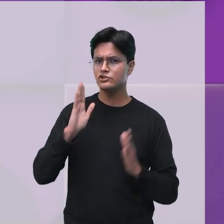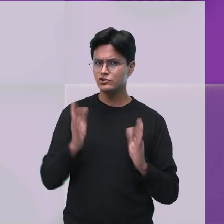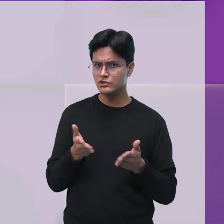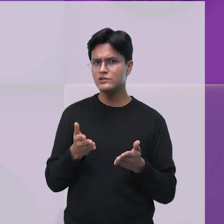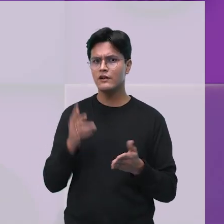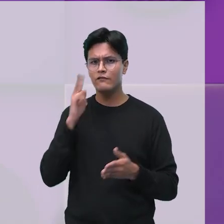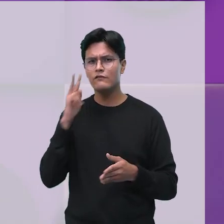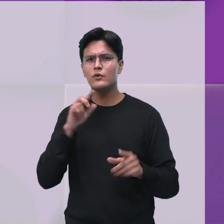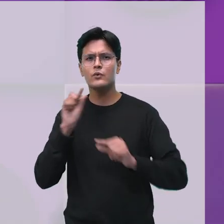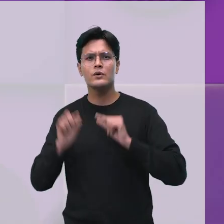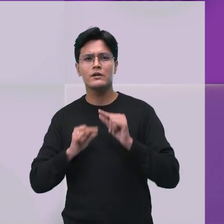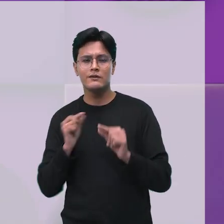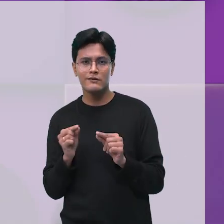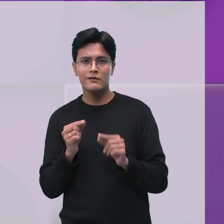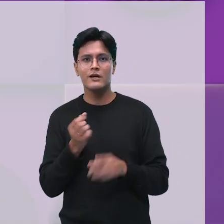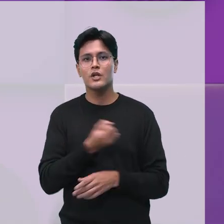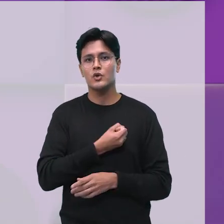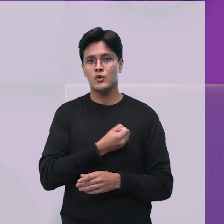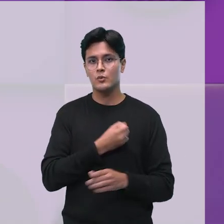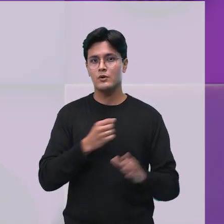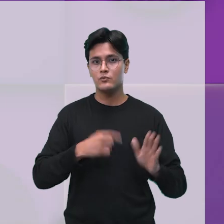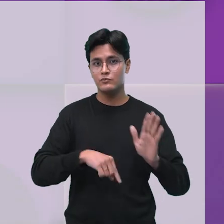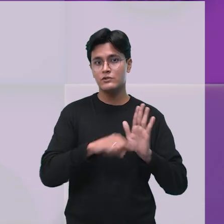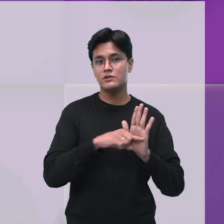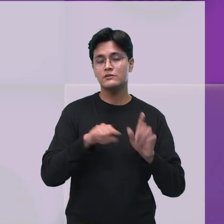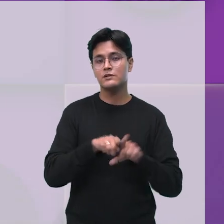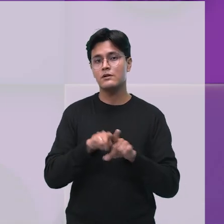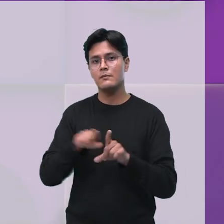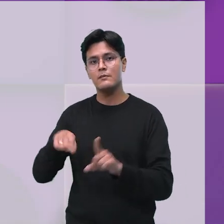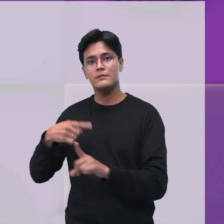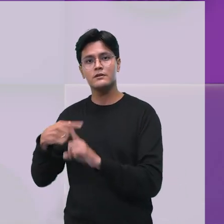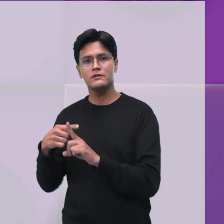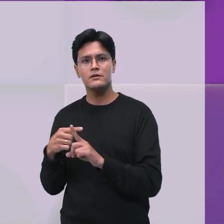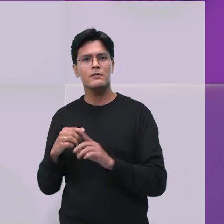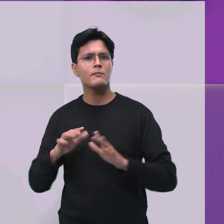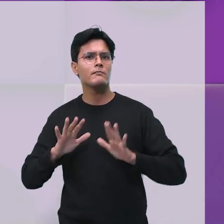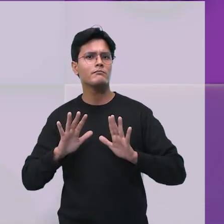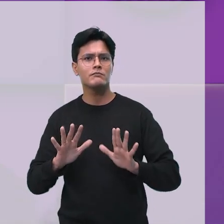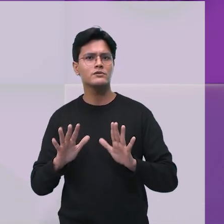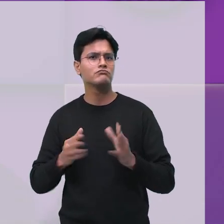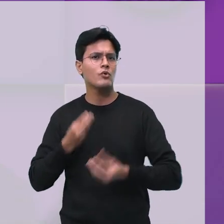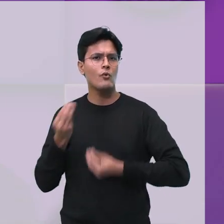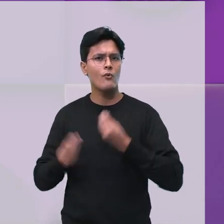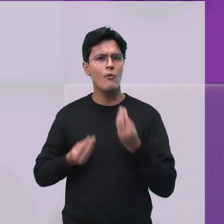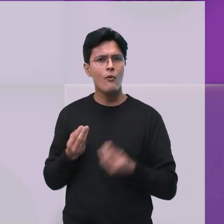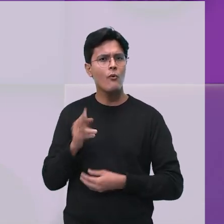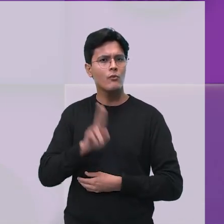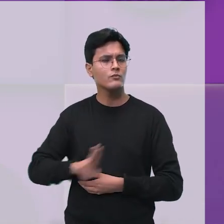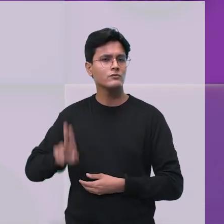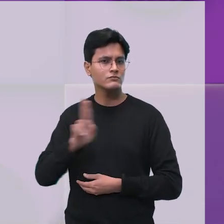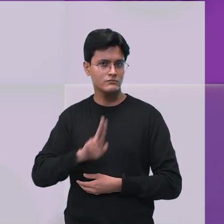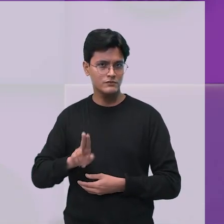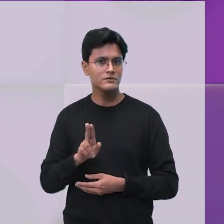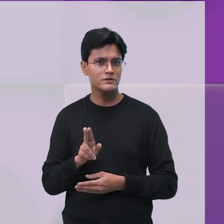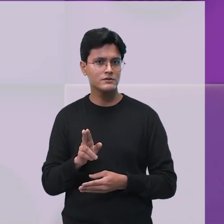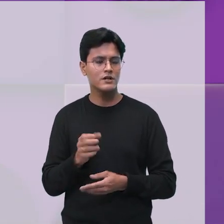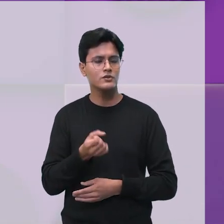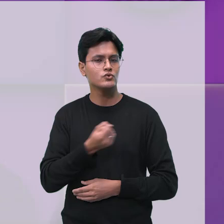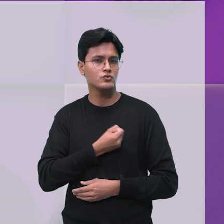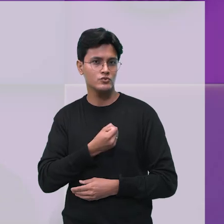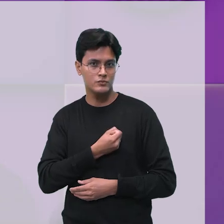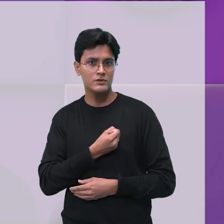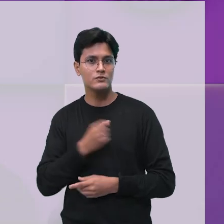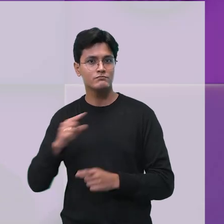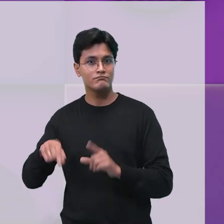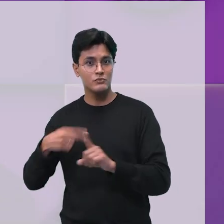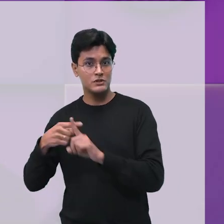números negativos. Mas o que isso significa? Onde a gente pode usar esses números positivos e negativos no nosso dia